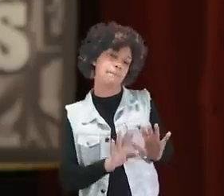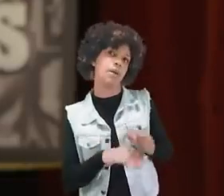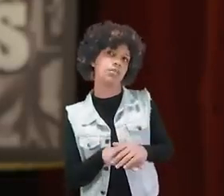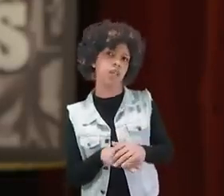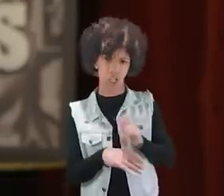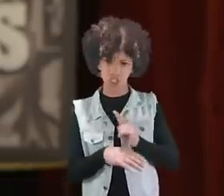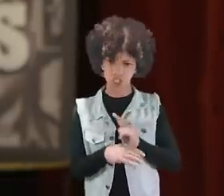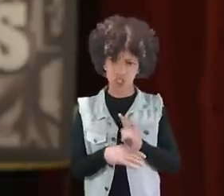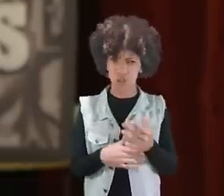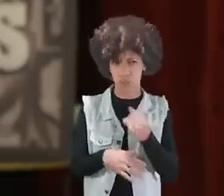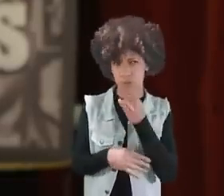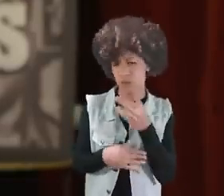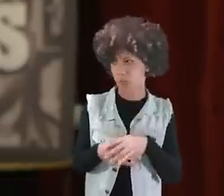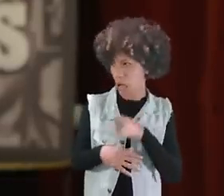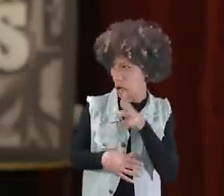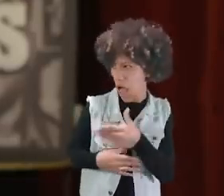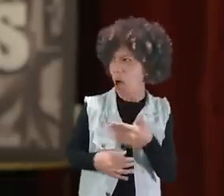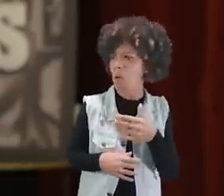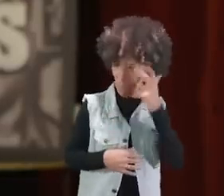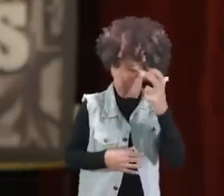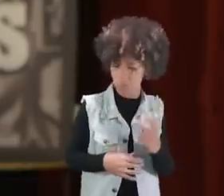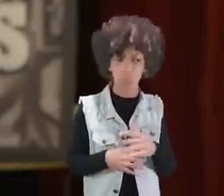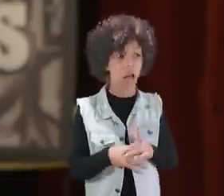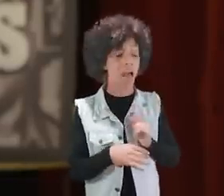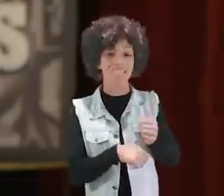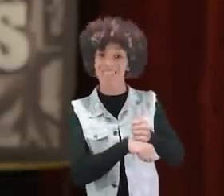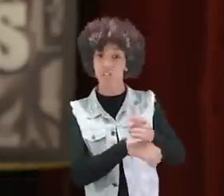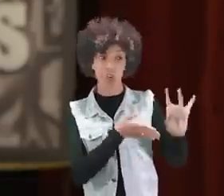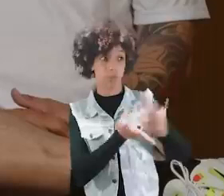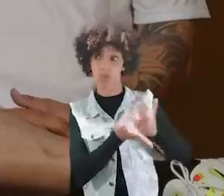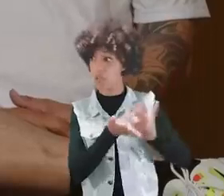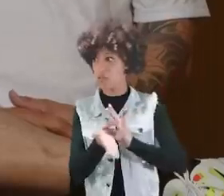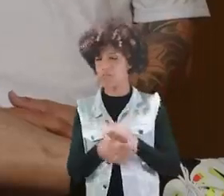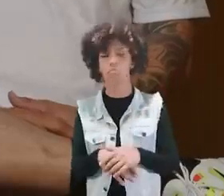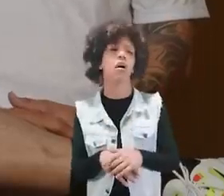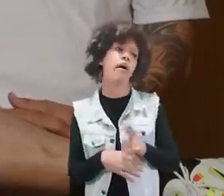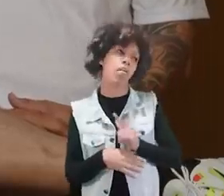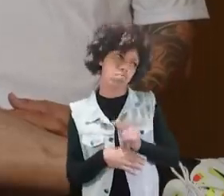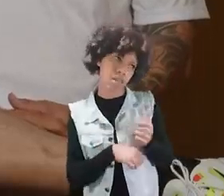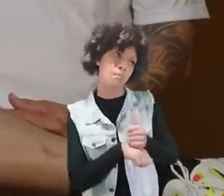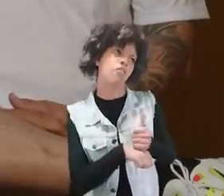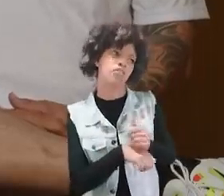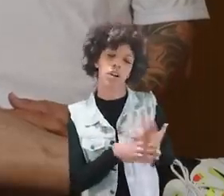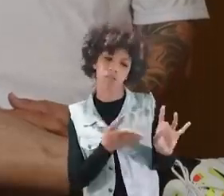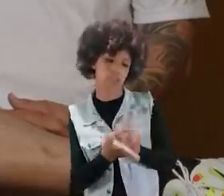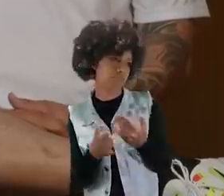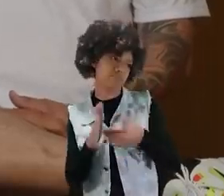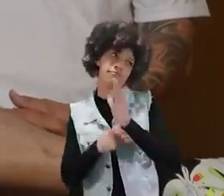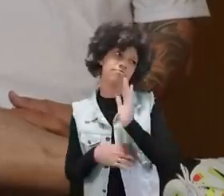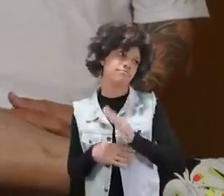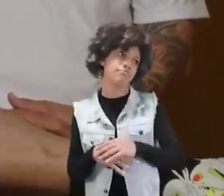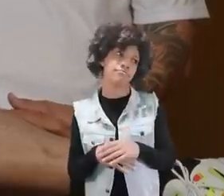não mas assim peixinho isso assim você tem uma palavra Então ele tem jogador que me odeia velho tem jogador que sai fora né mano a gente não Caio